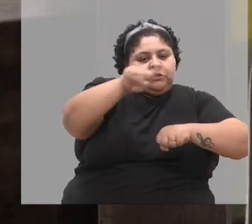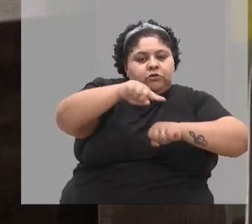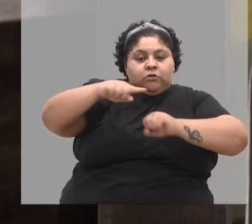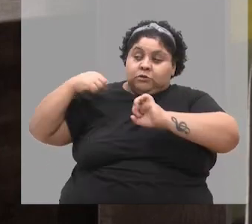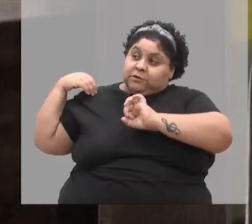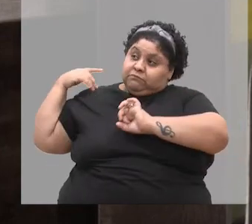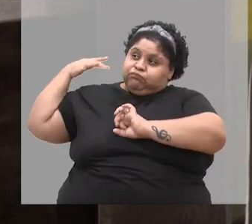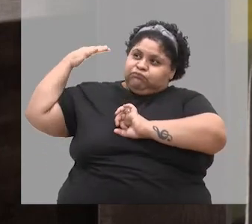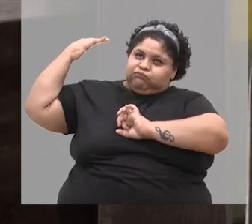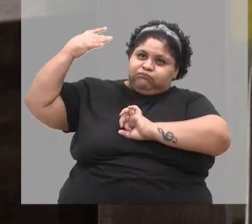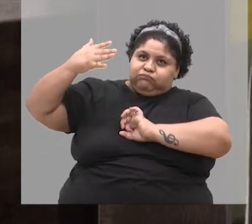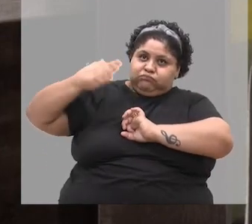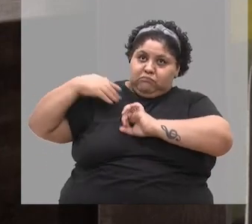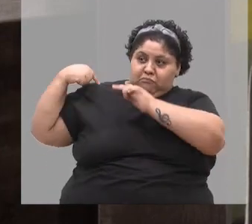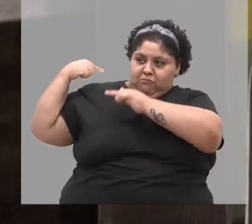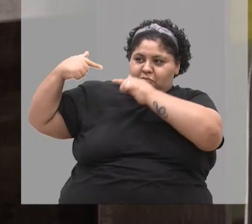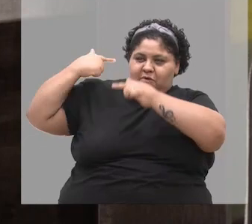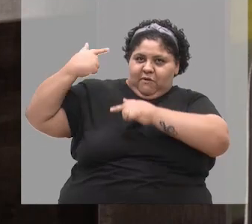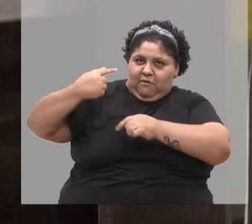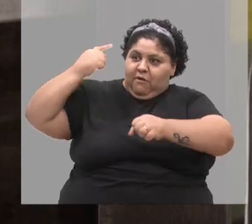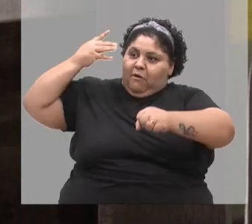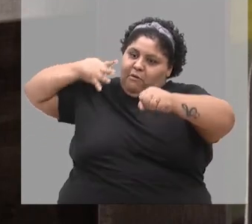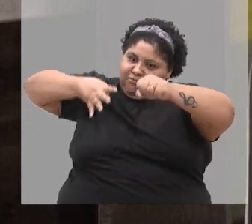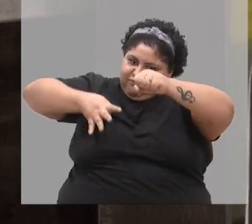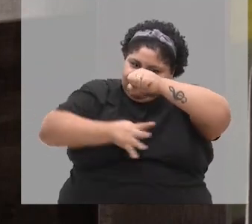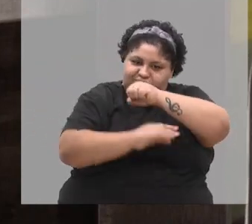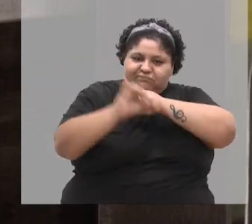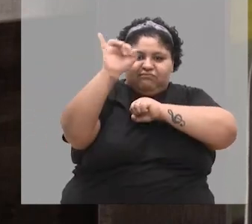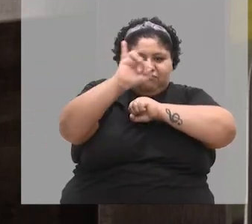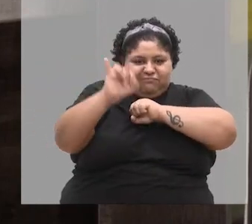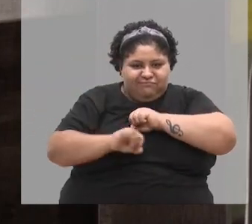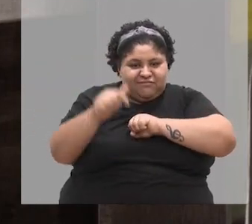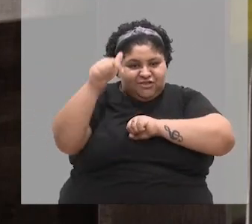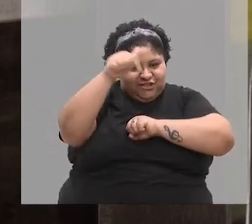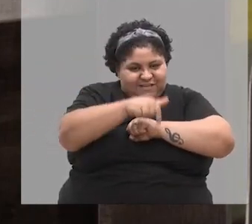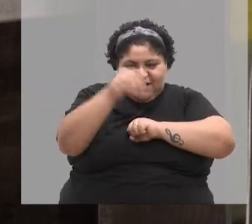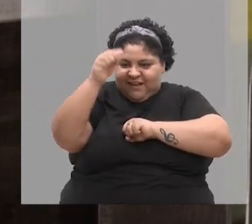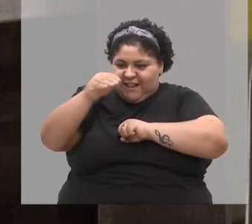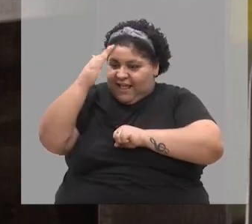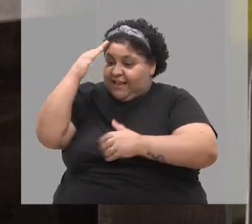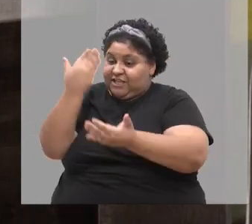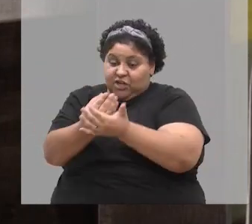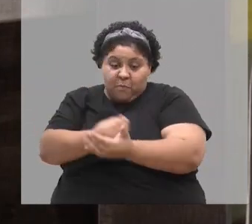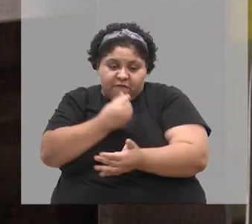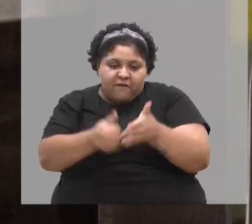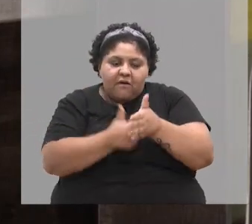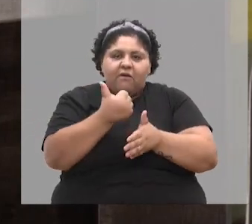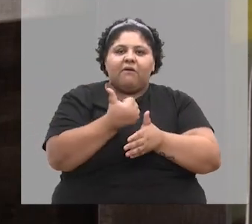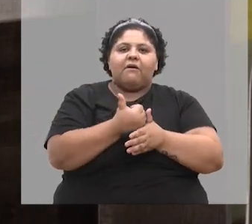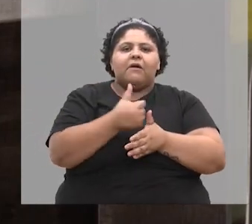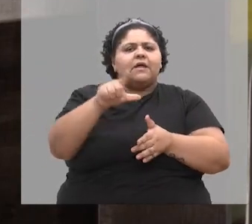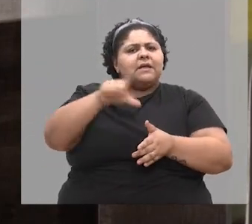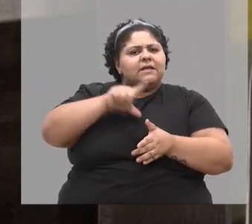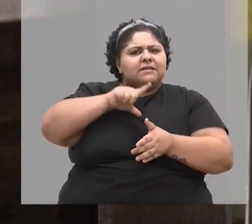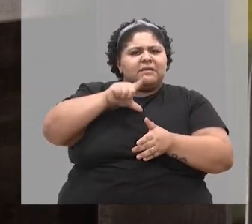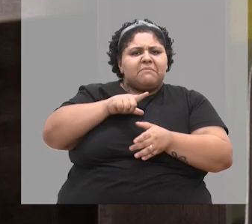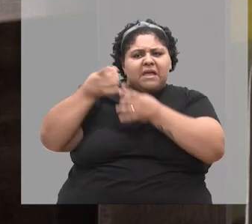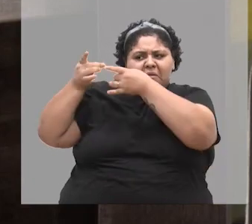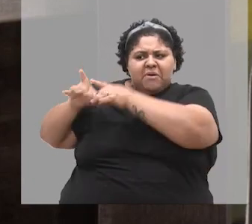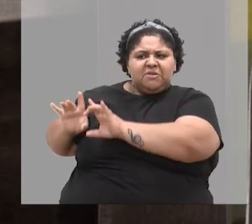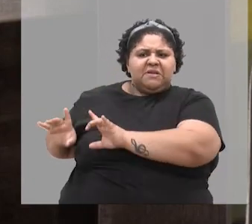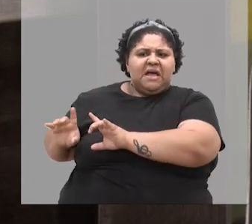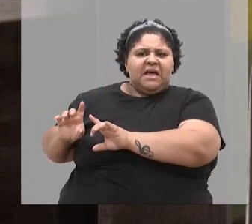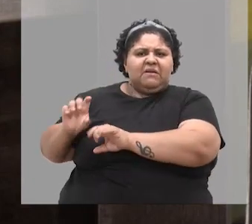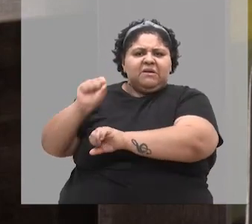como em algum momento, né, nossos antepassados, os meus, né, saíram da Itália, vieram para o Brasil acreditando em uma vida melhor, eles